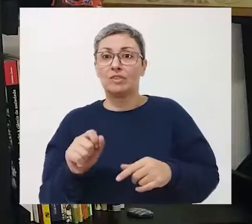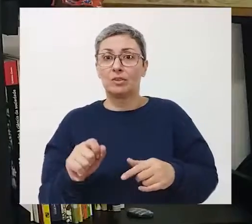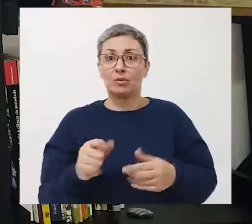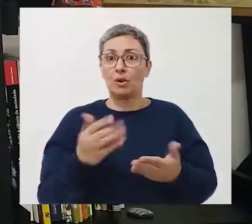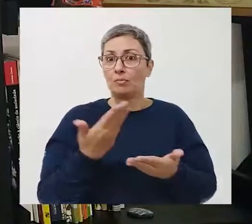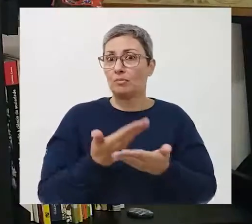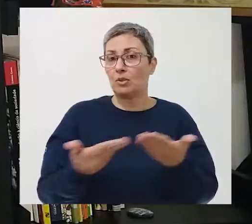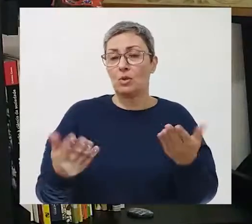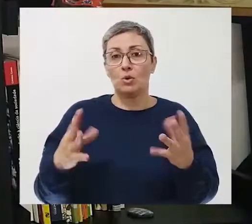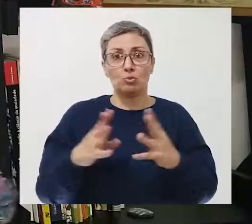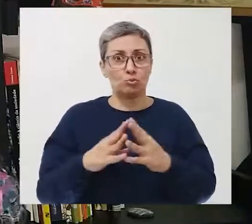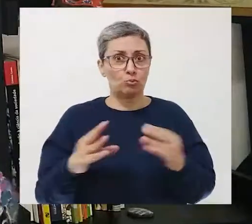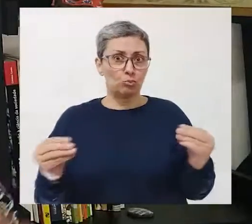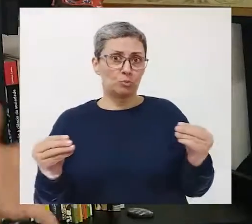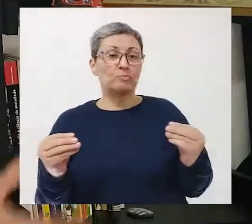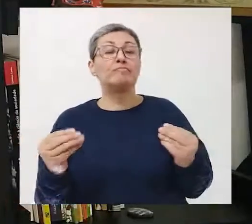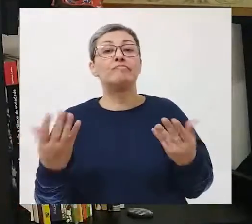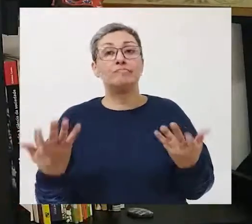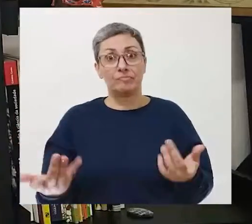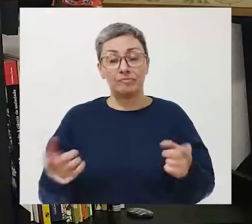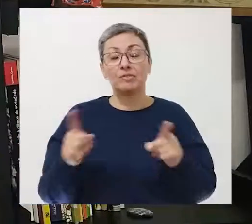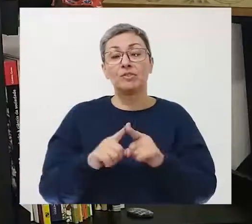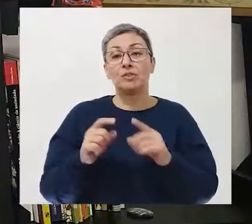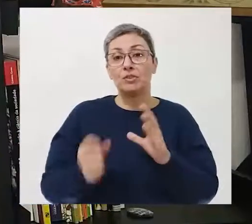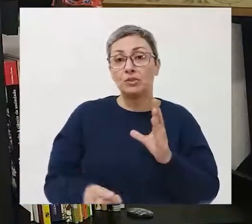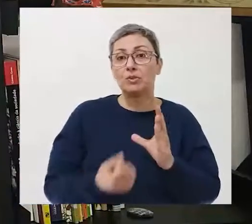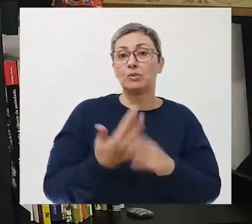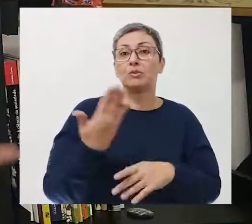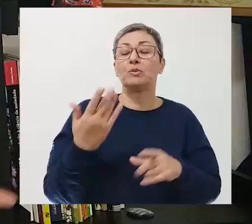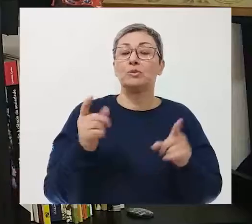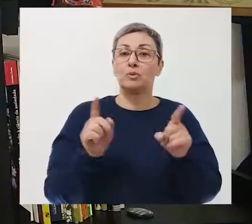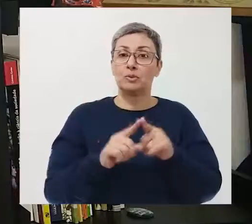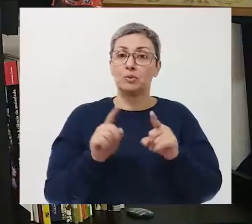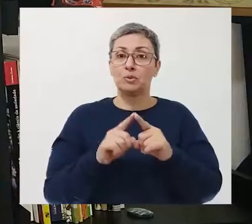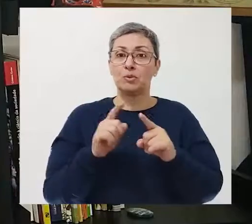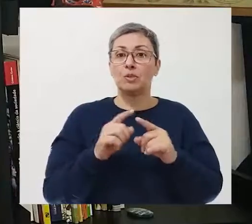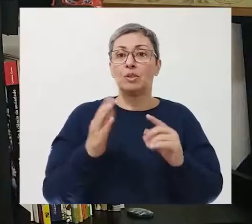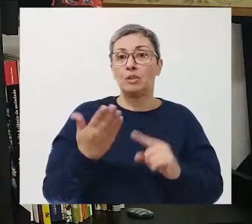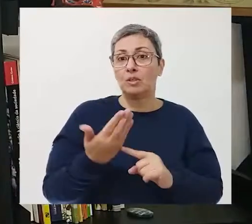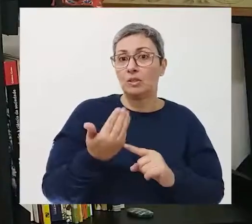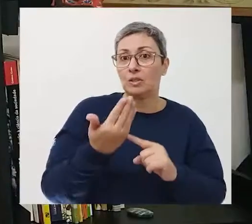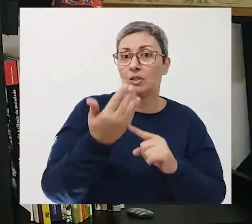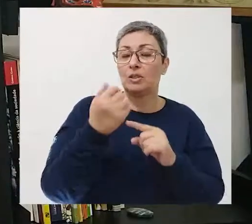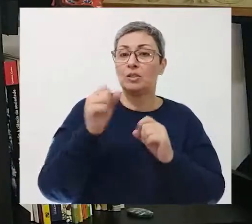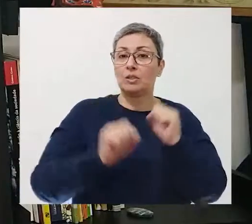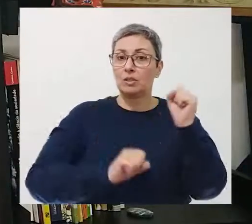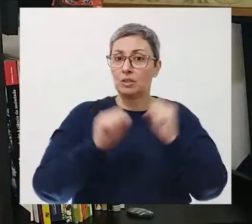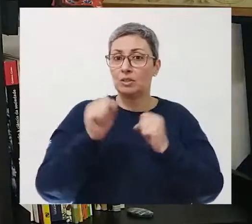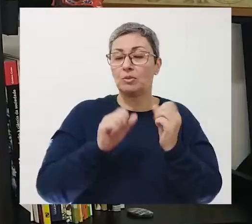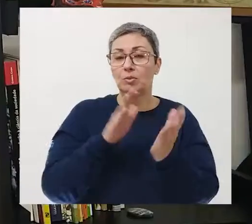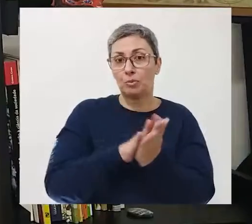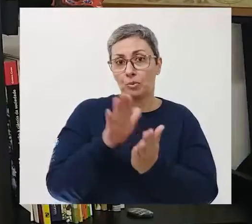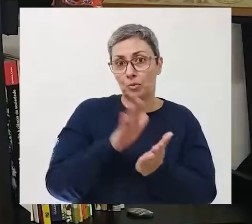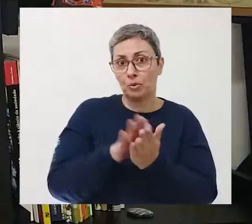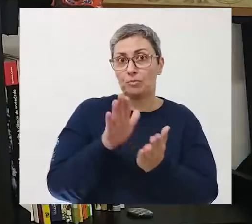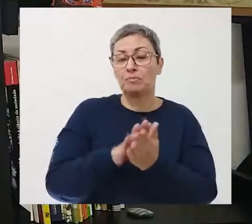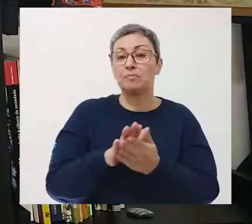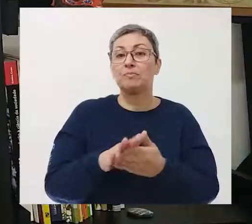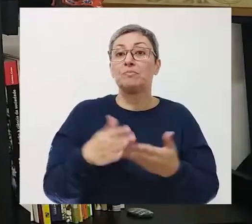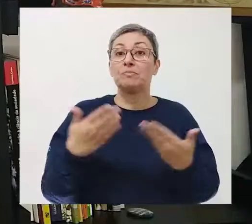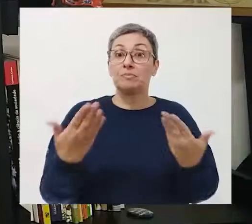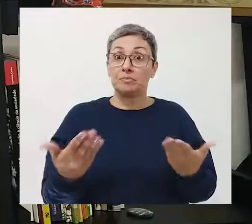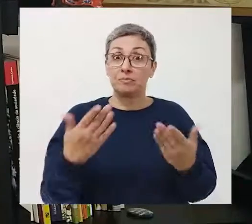desapareceu completamente, né? Com o surgimento aí de tecnologias industriais de impressão.